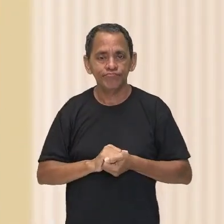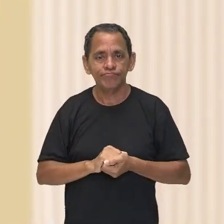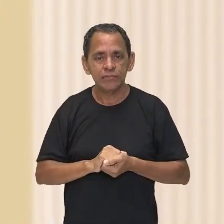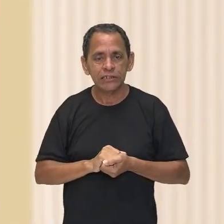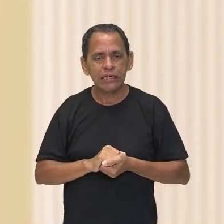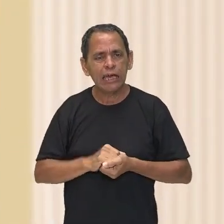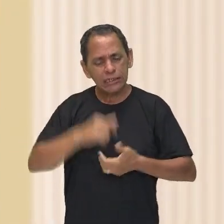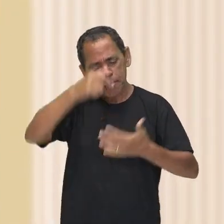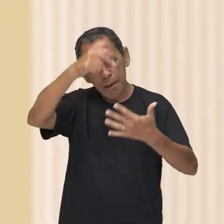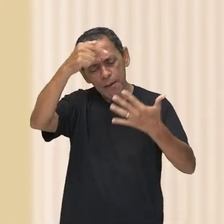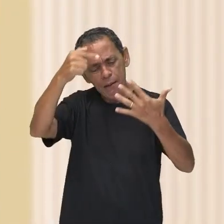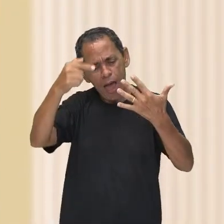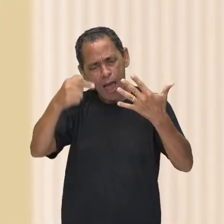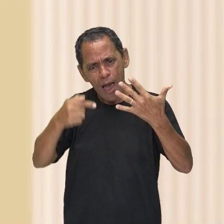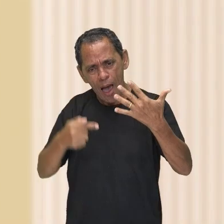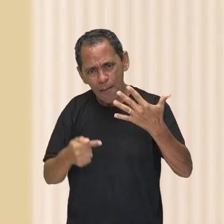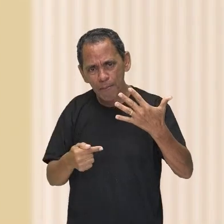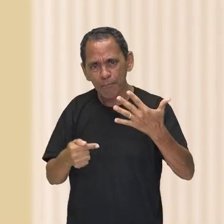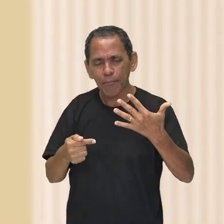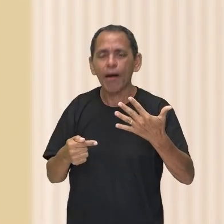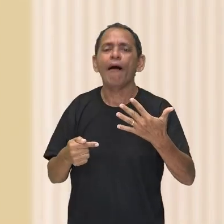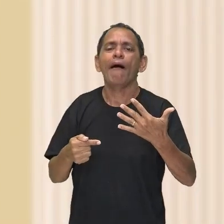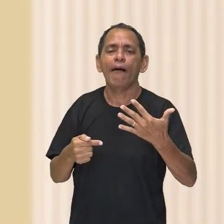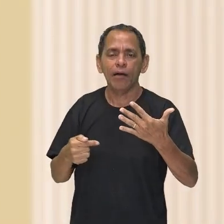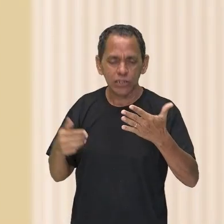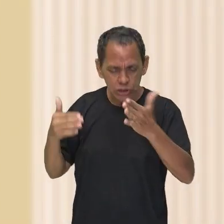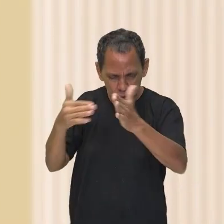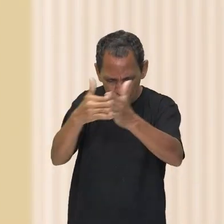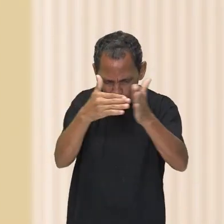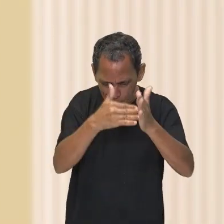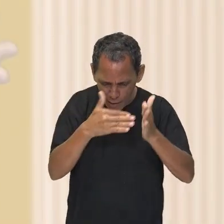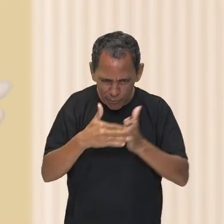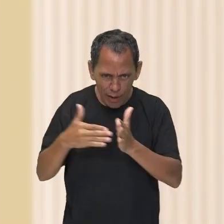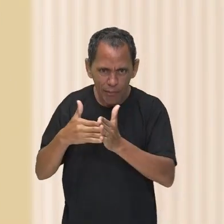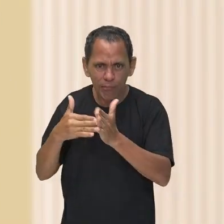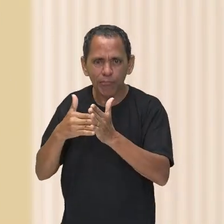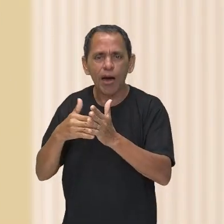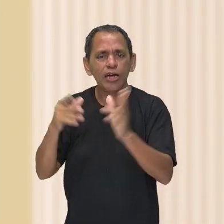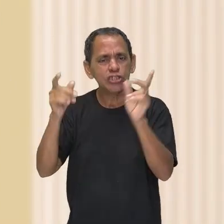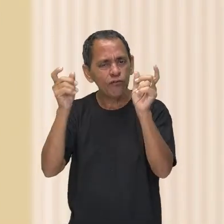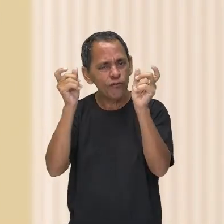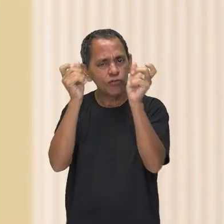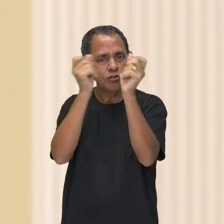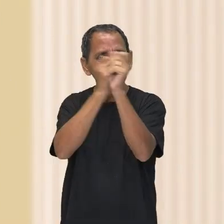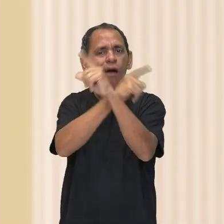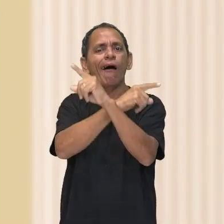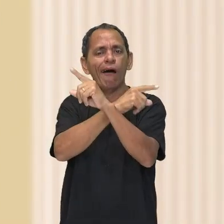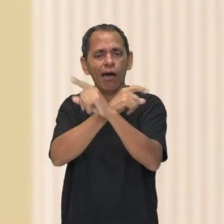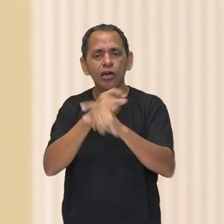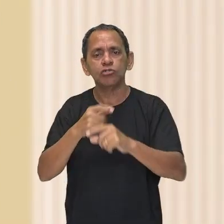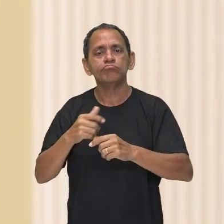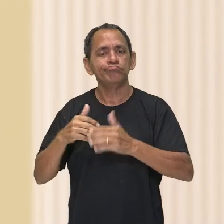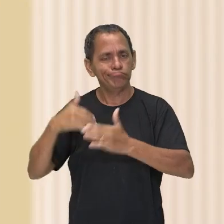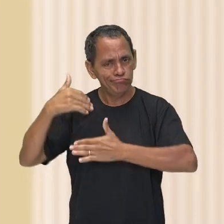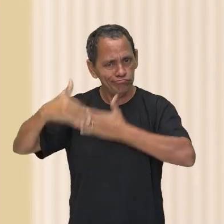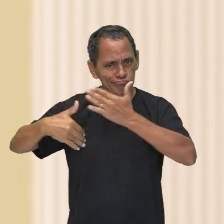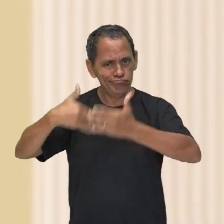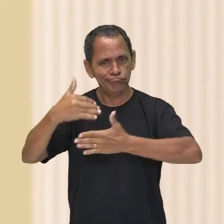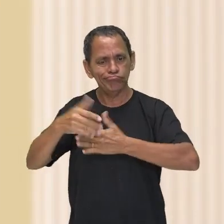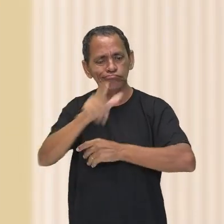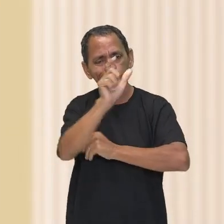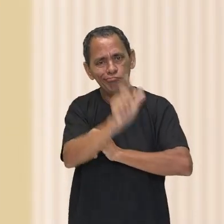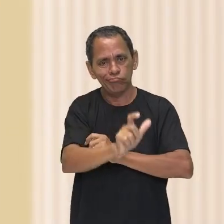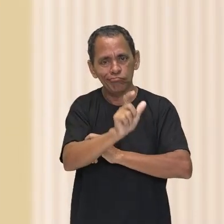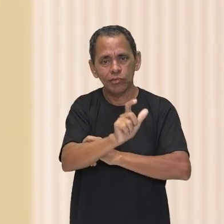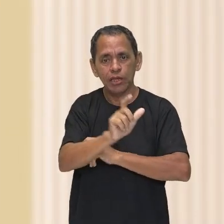pontos, esses quesitos, foram situações que dificultaram mais o progresso dela. No entanto, ela